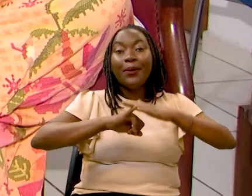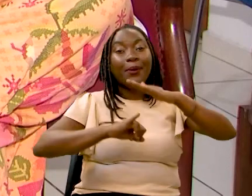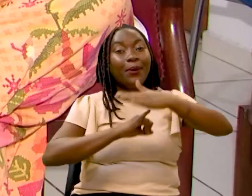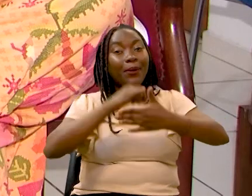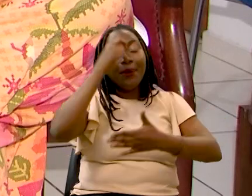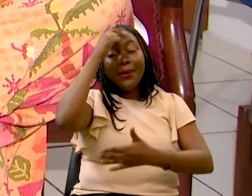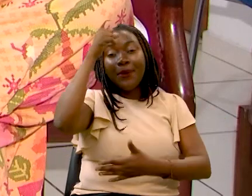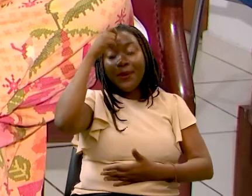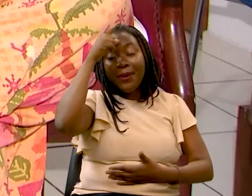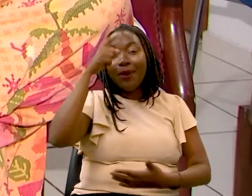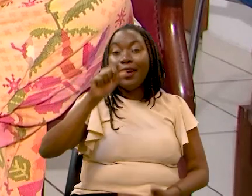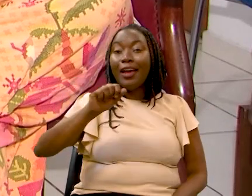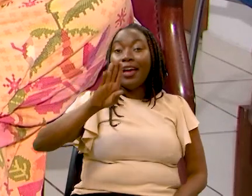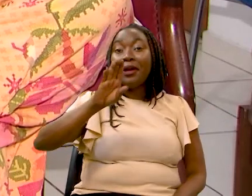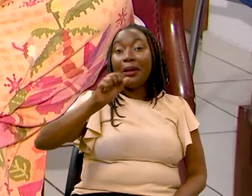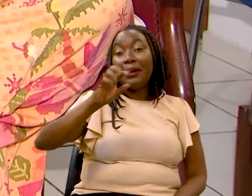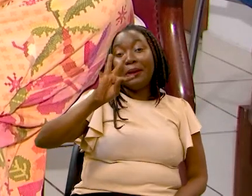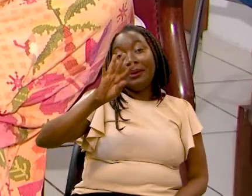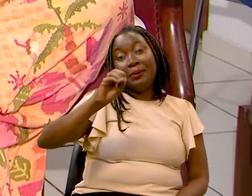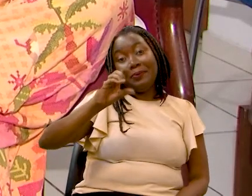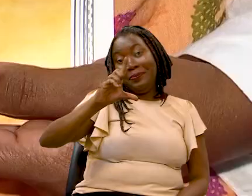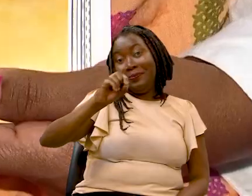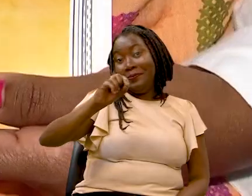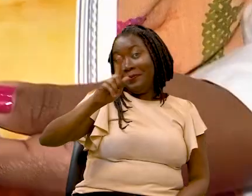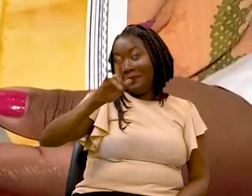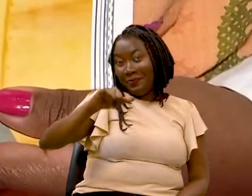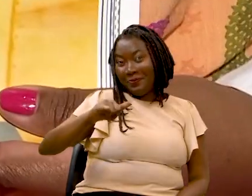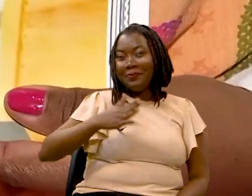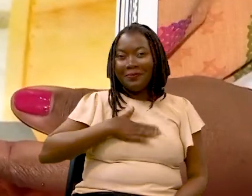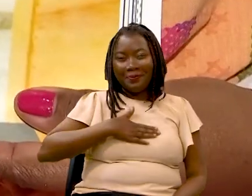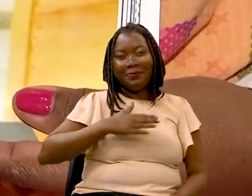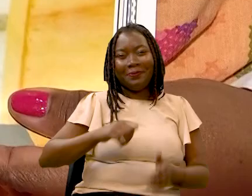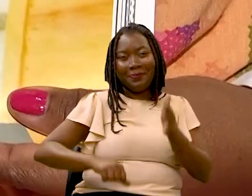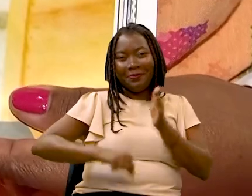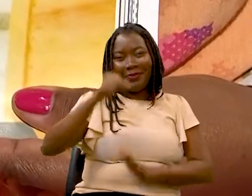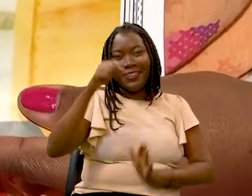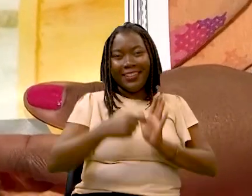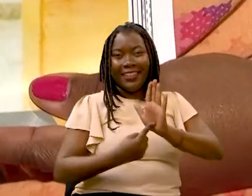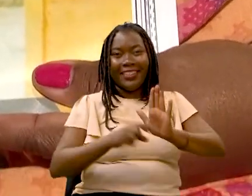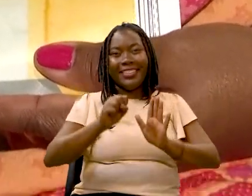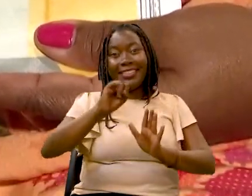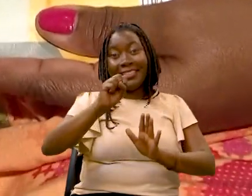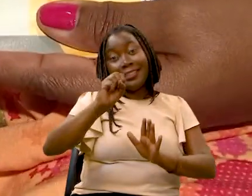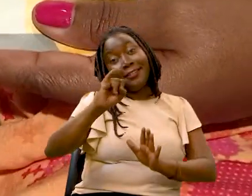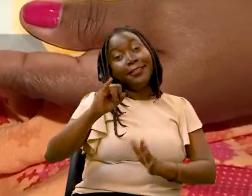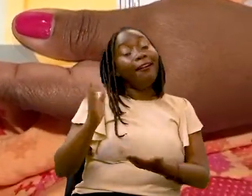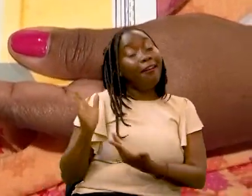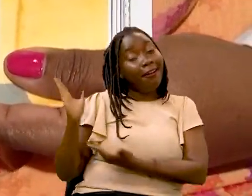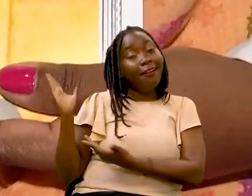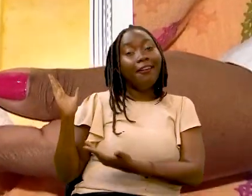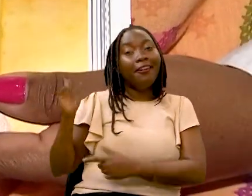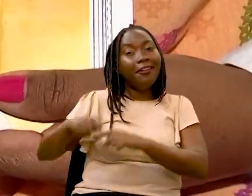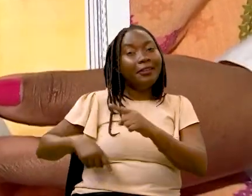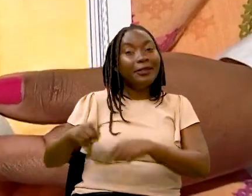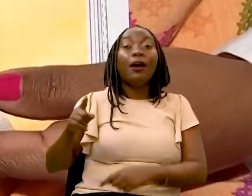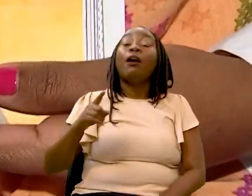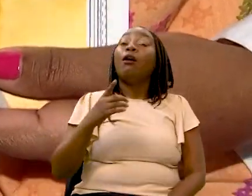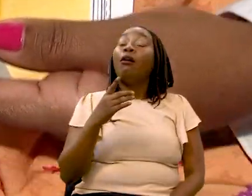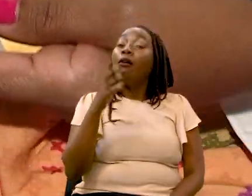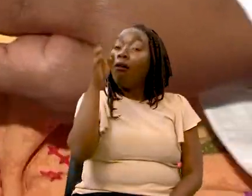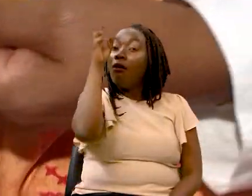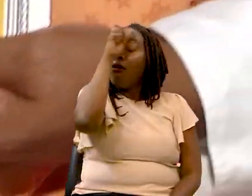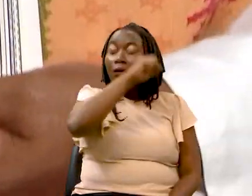as obras do Instituto Cultural Babatologia, que eu acabei de falar para você aqui da minha primeira exposição no SESI, foram